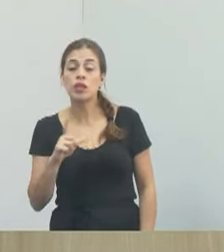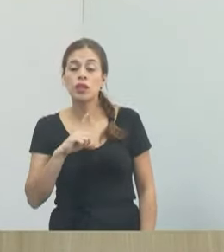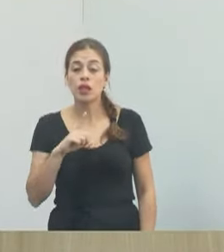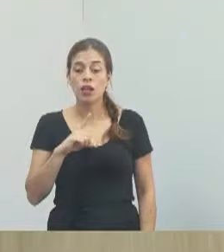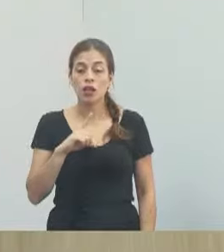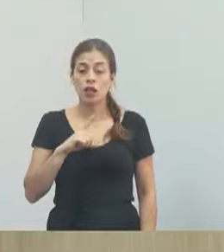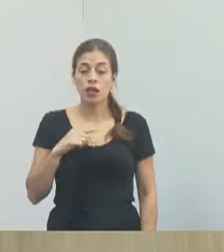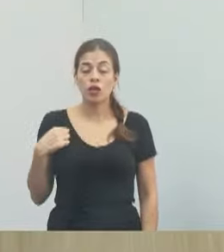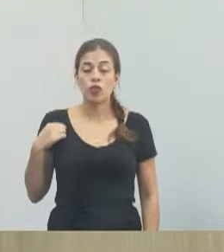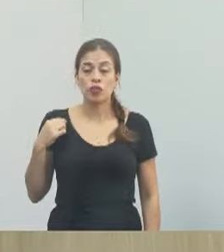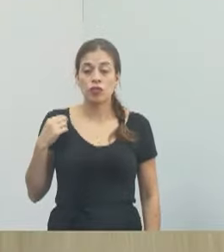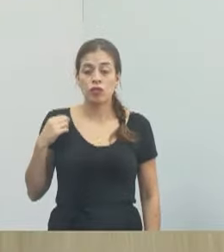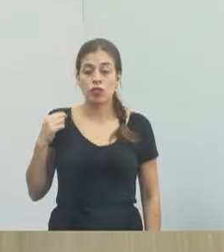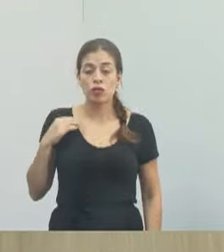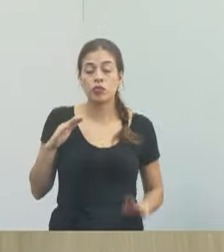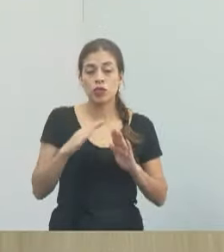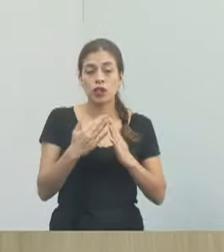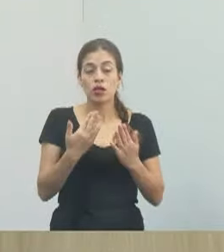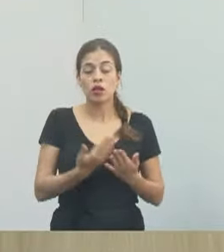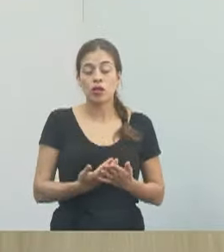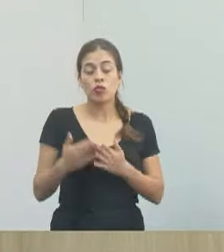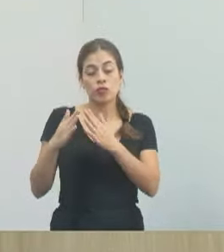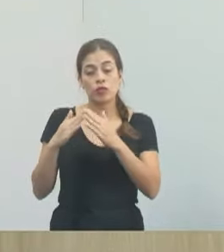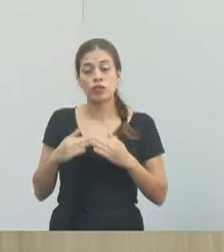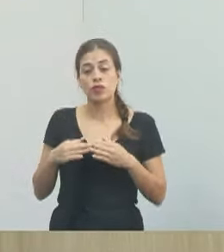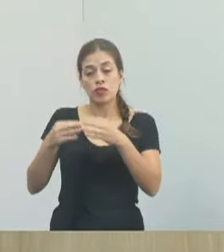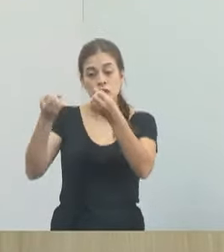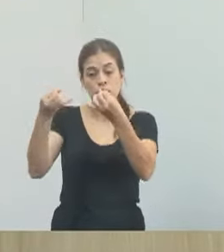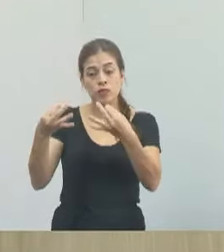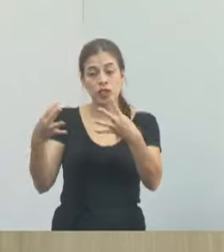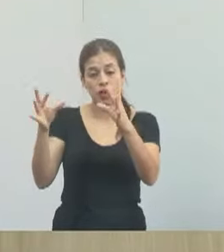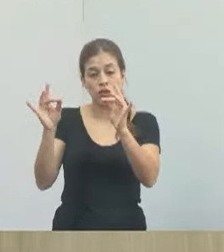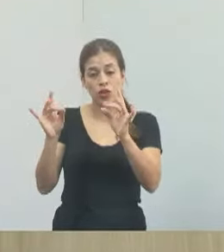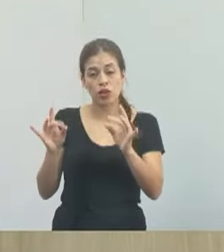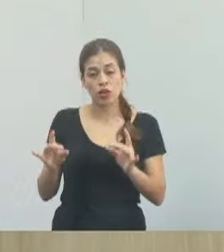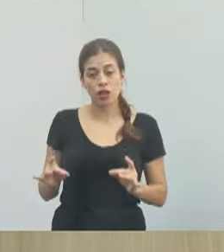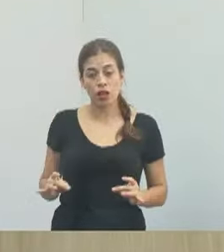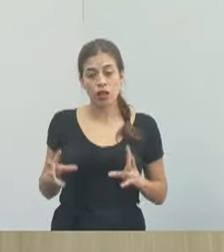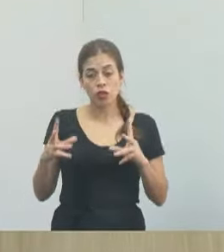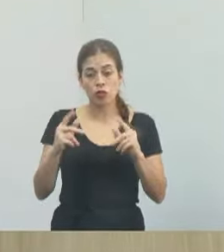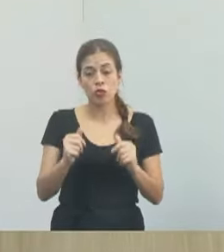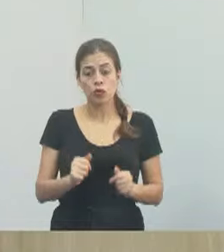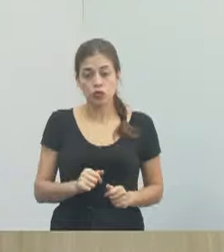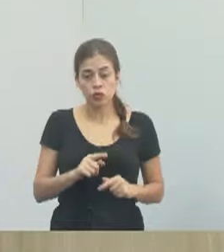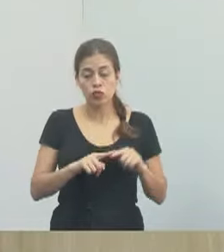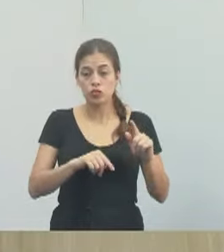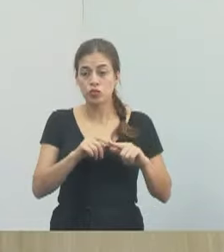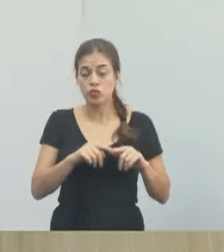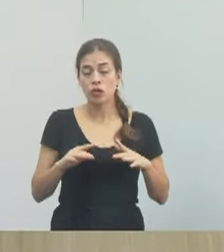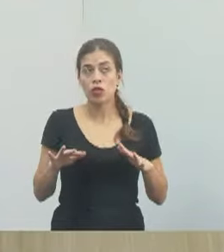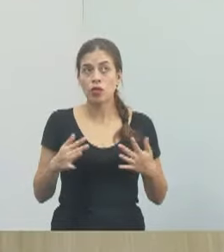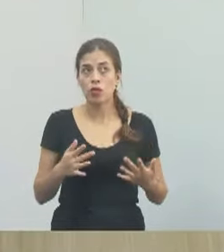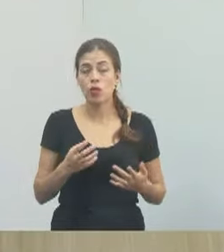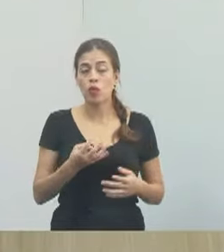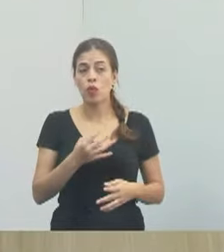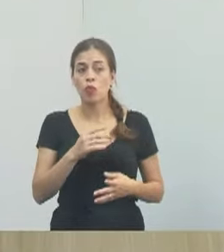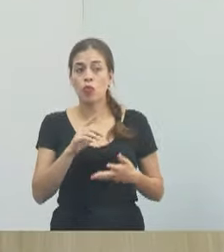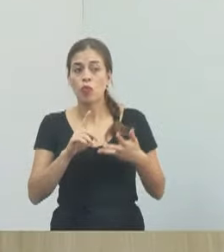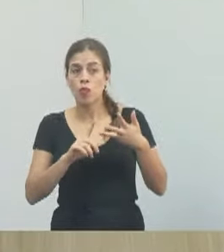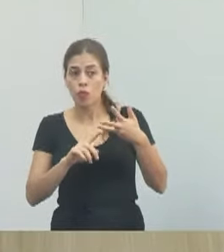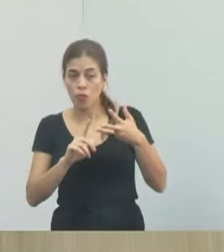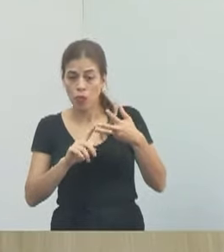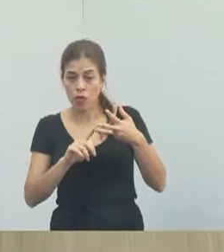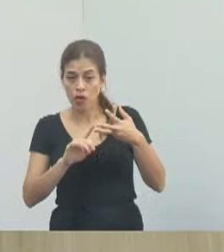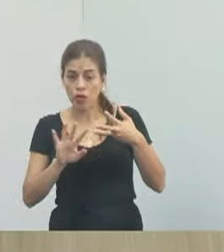escolar favor descrever todos os itens quatro qual a empresa responsável